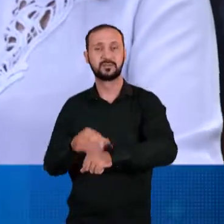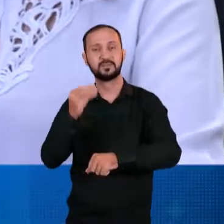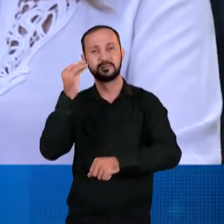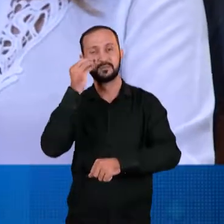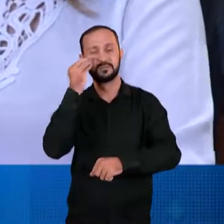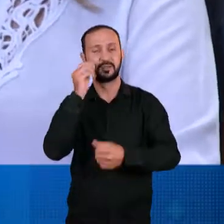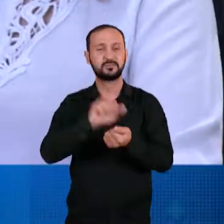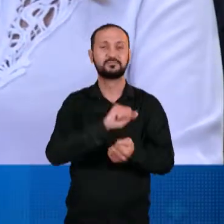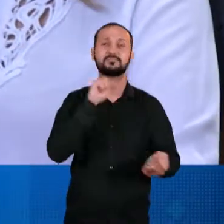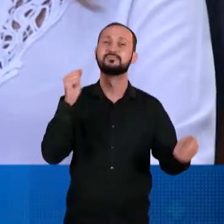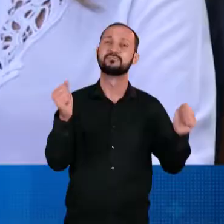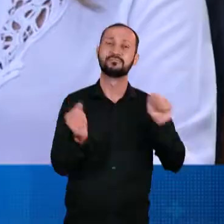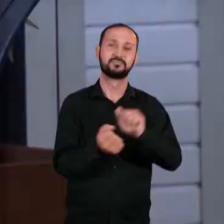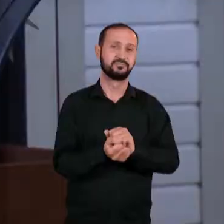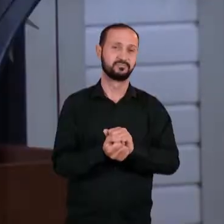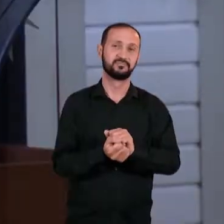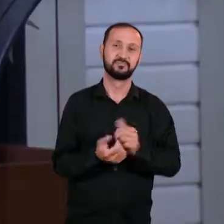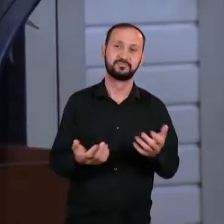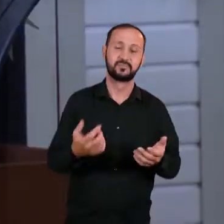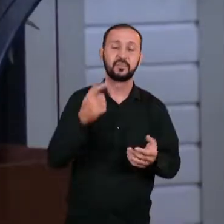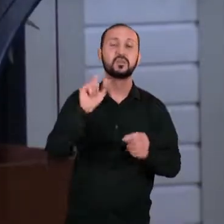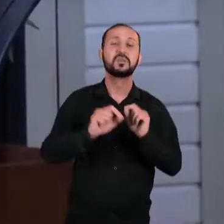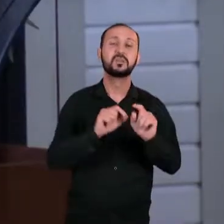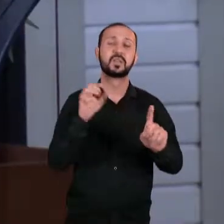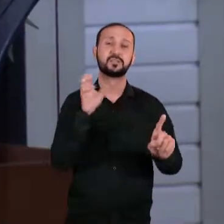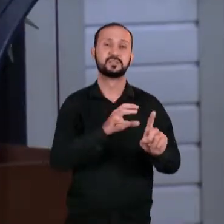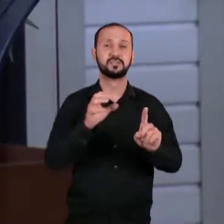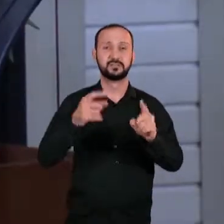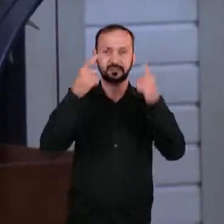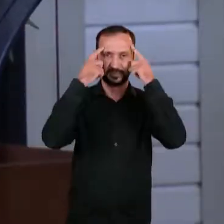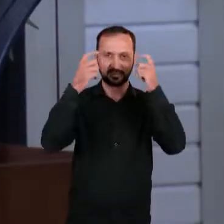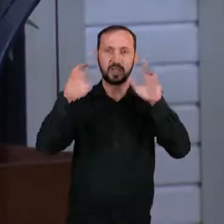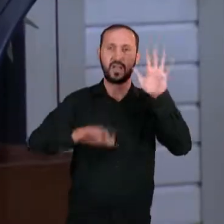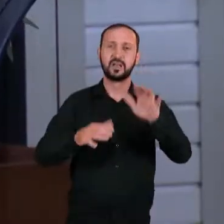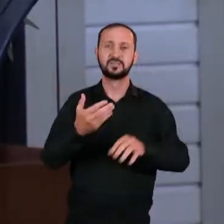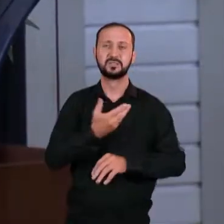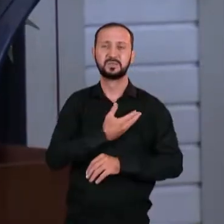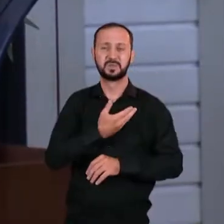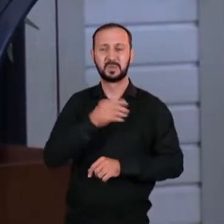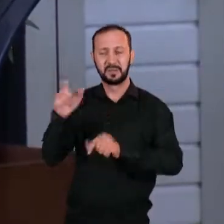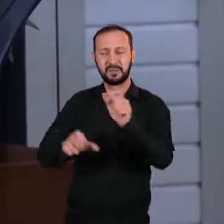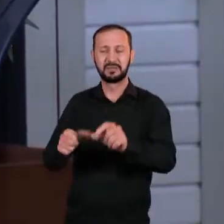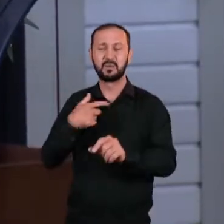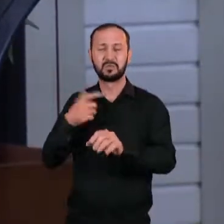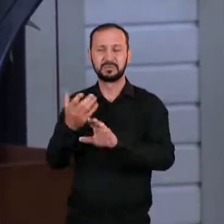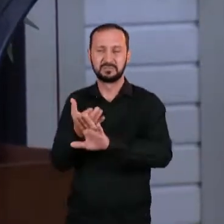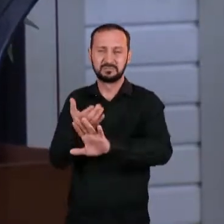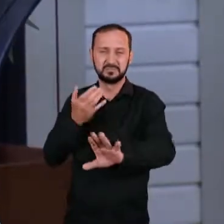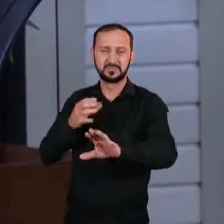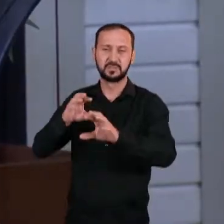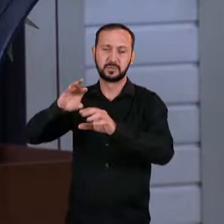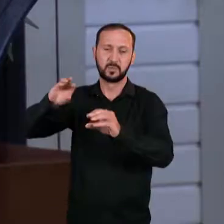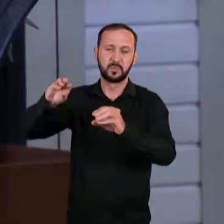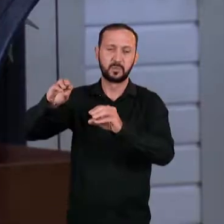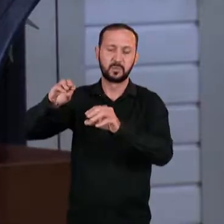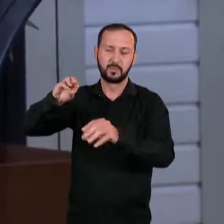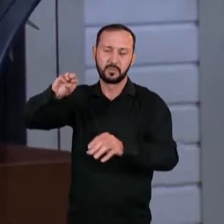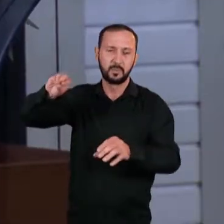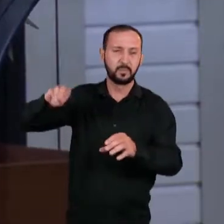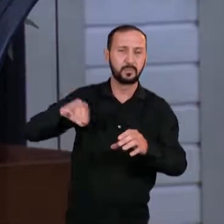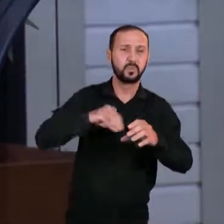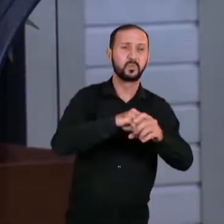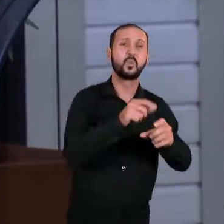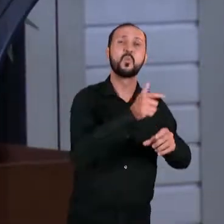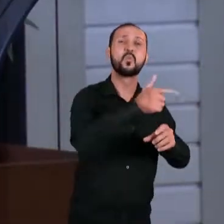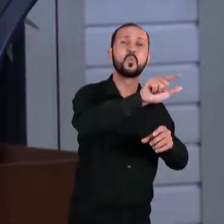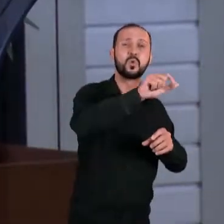que realmente está sendo um fator de estressor. Então, são determinados colegas, a gente consegue mudar ele de setor, tá com outro tipo de colega,